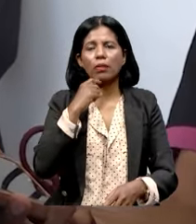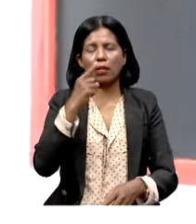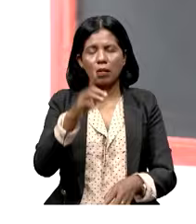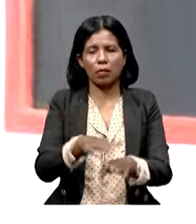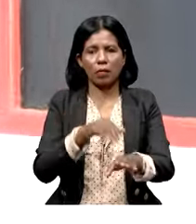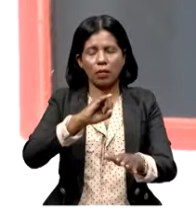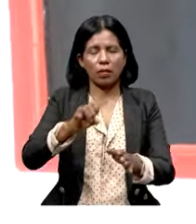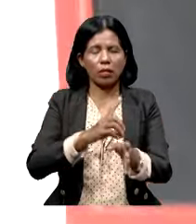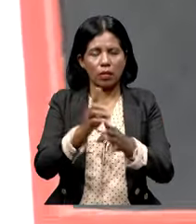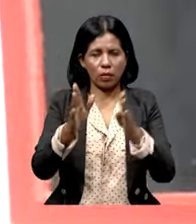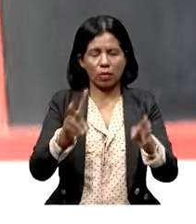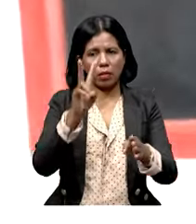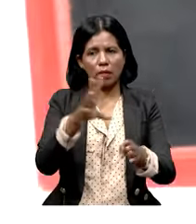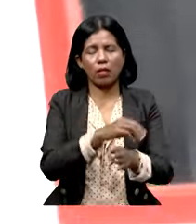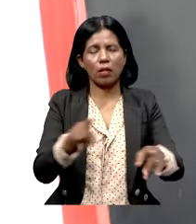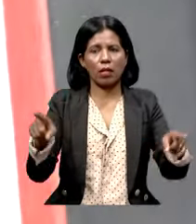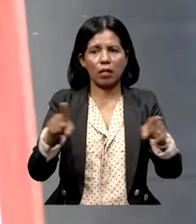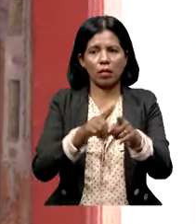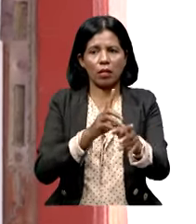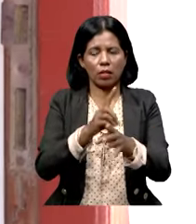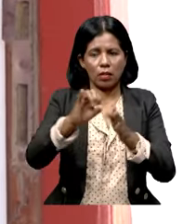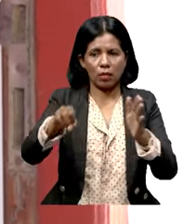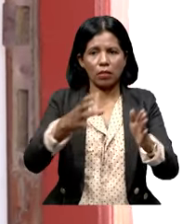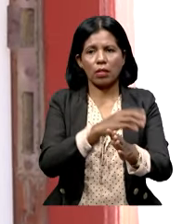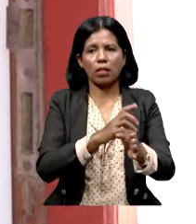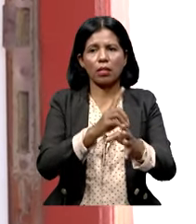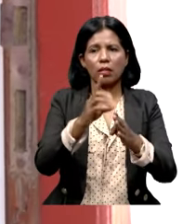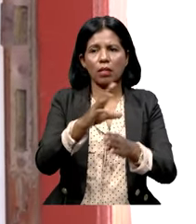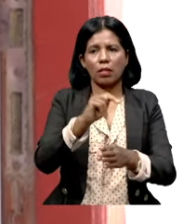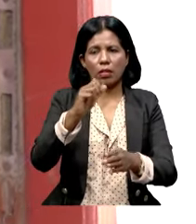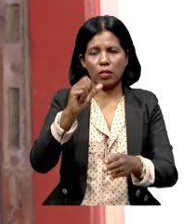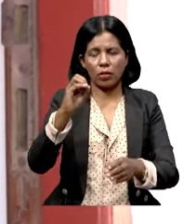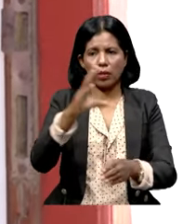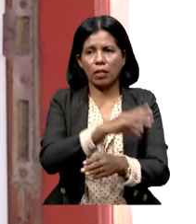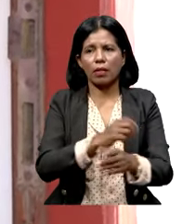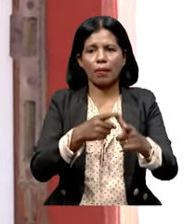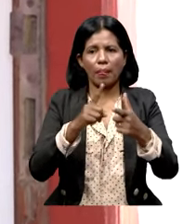Bolona Zerente na rua, nebe assume cargo no da diretor-geral, no diretor nacional de